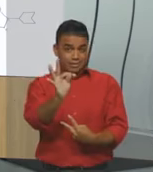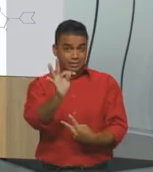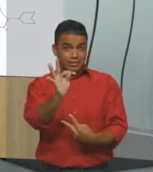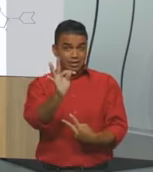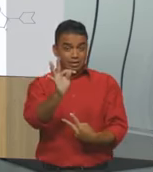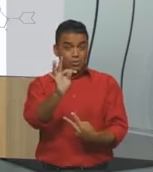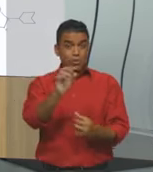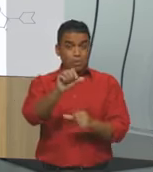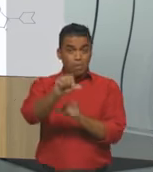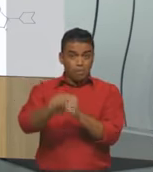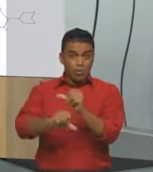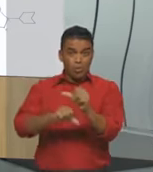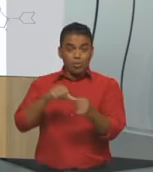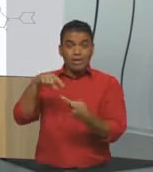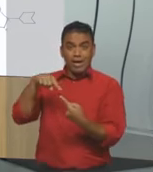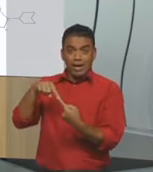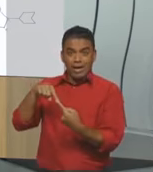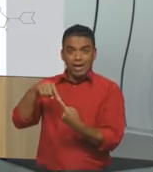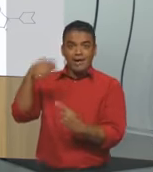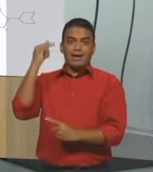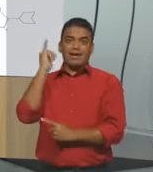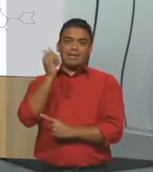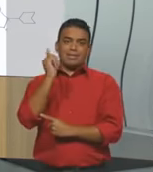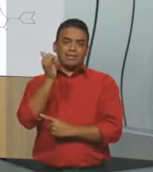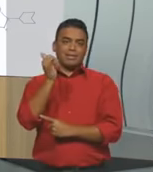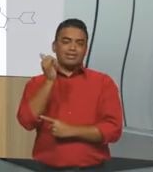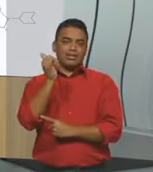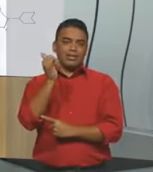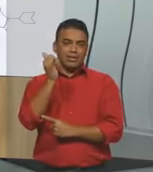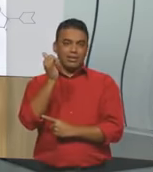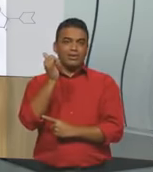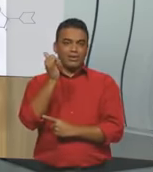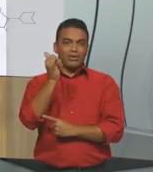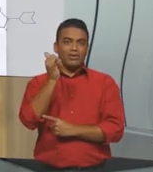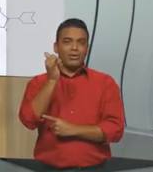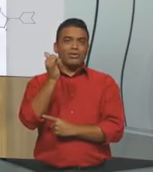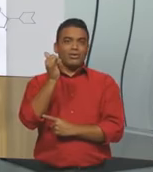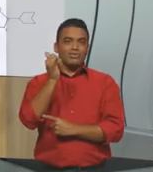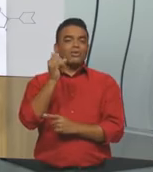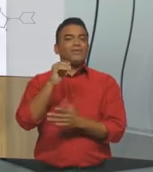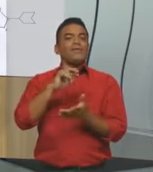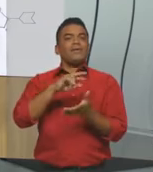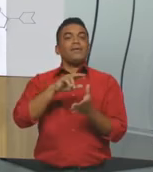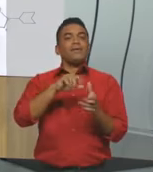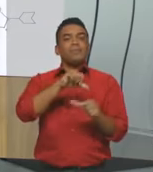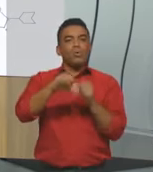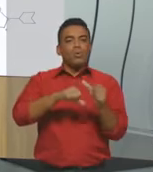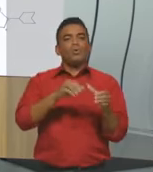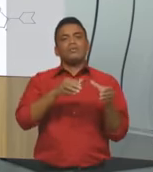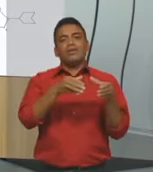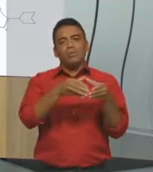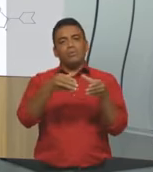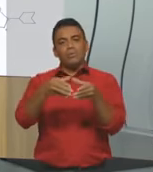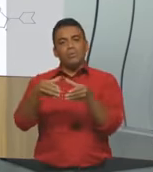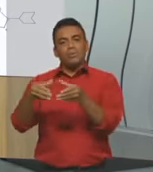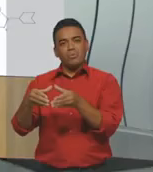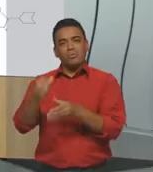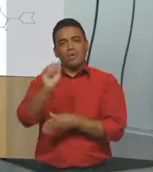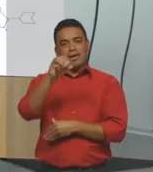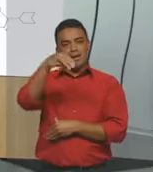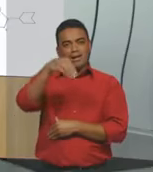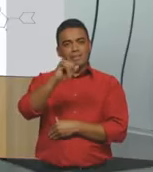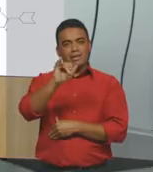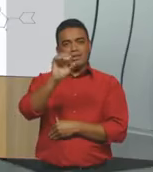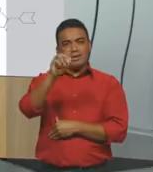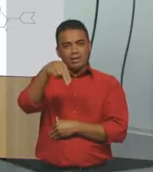RNA mensageiro. Até então, ser traduzido em vários aminoácidos, onde eu tenho